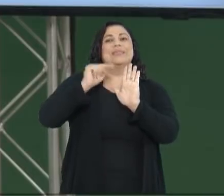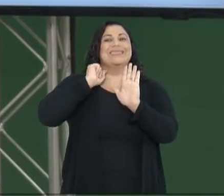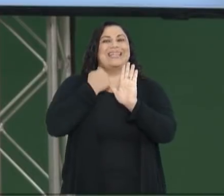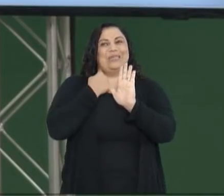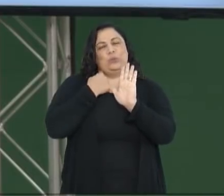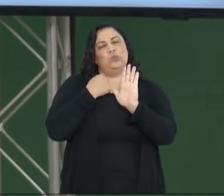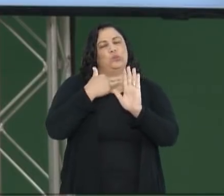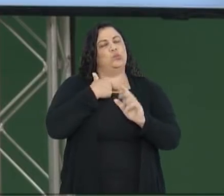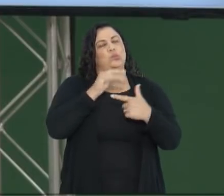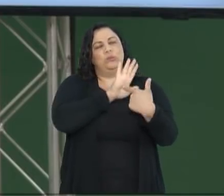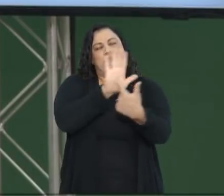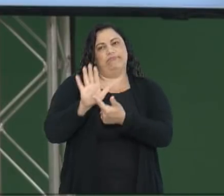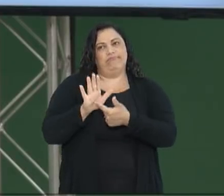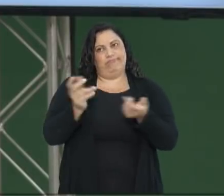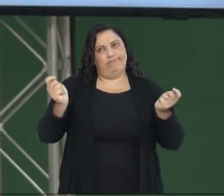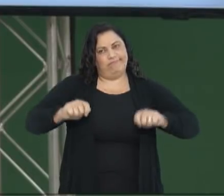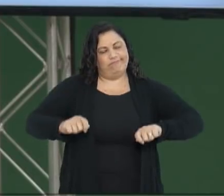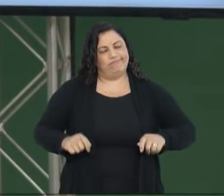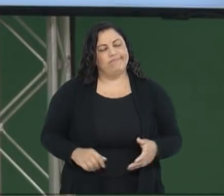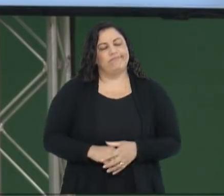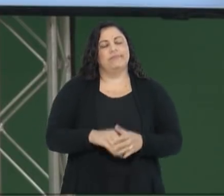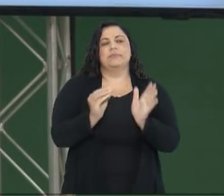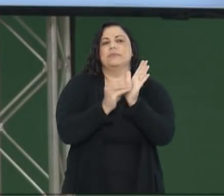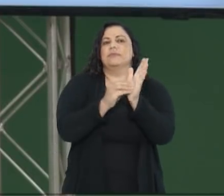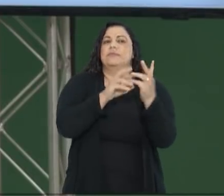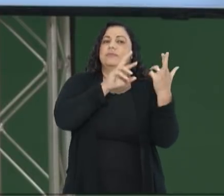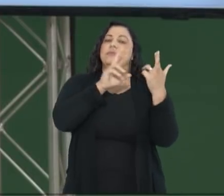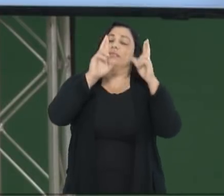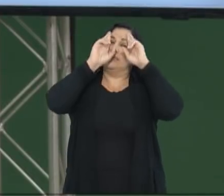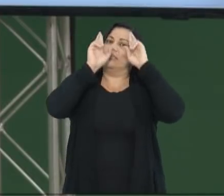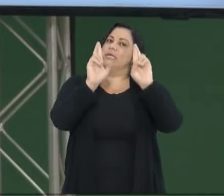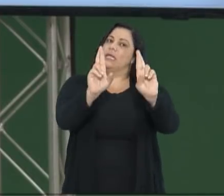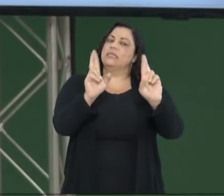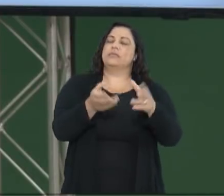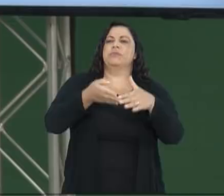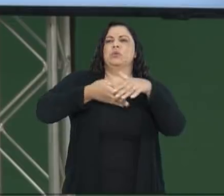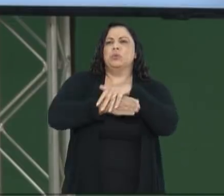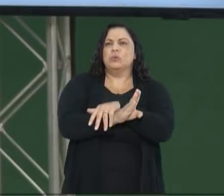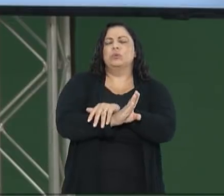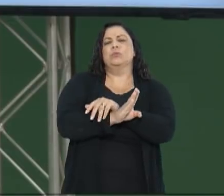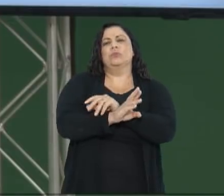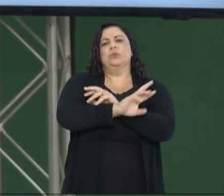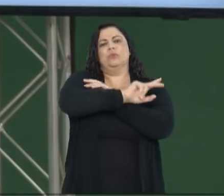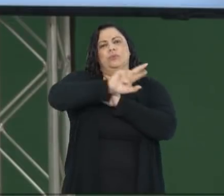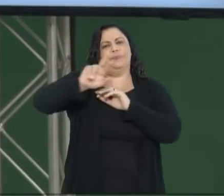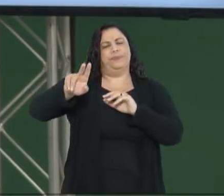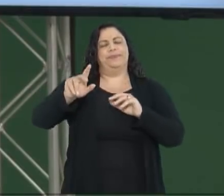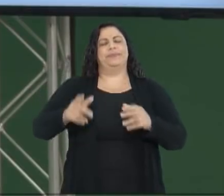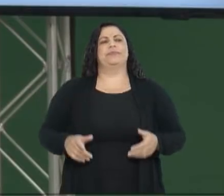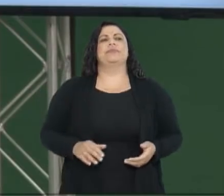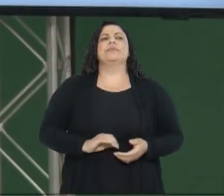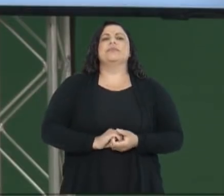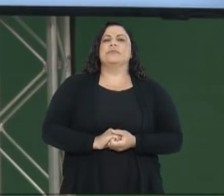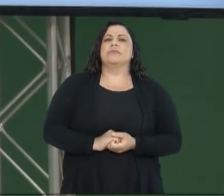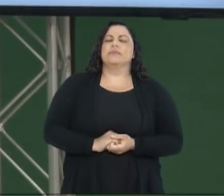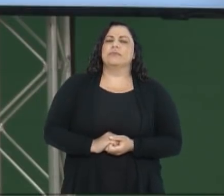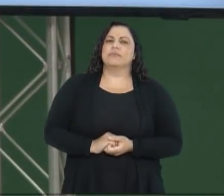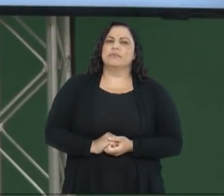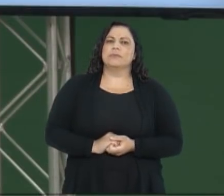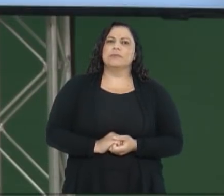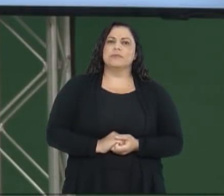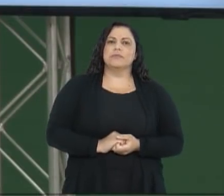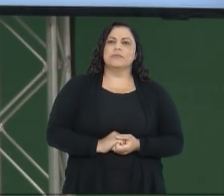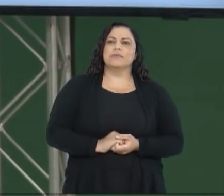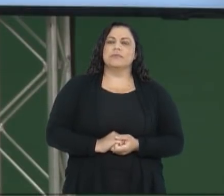Então, nos hábitos, no dia a dia, nos costumes deles, isso não é muito interessante, né?